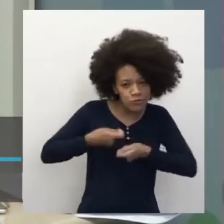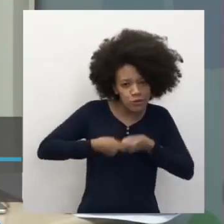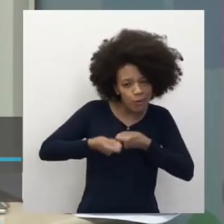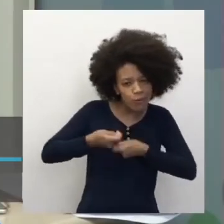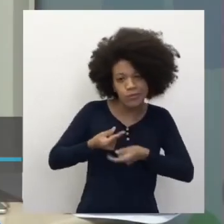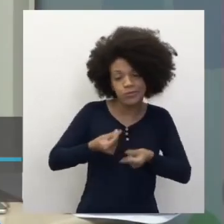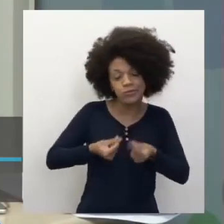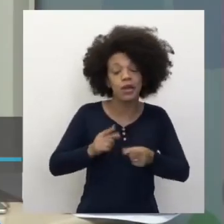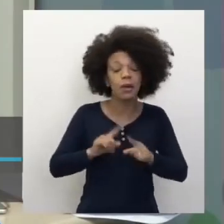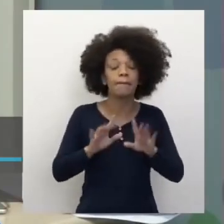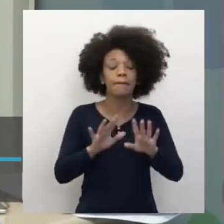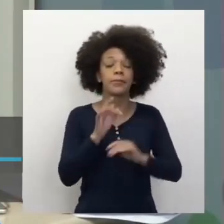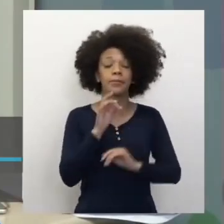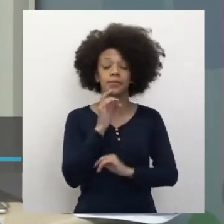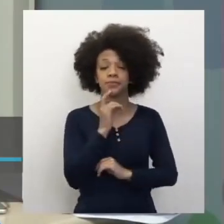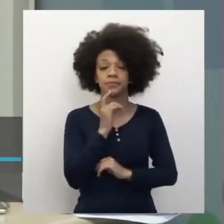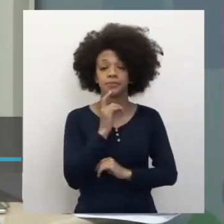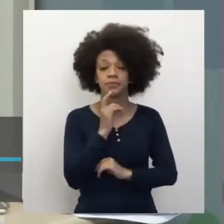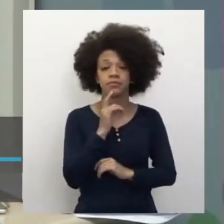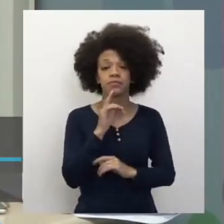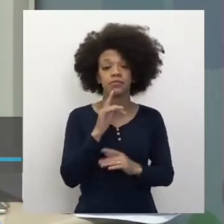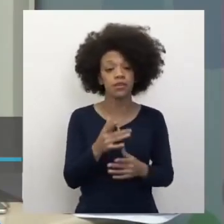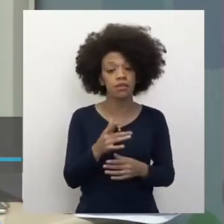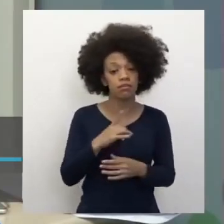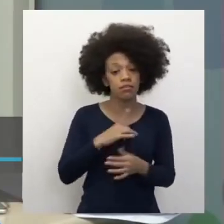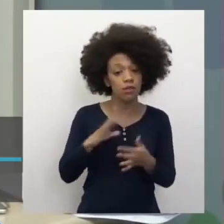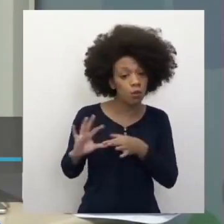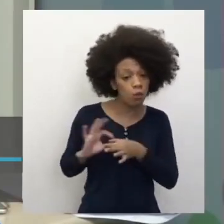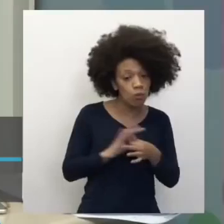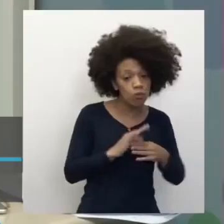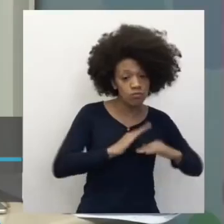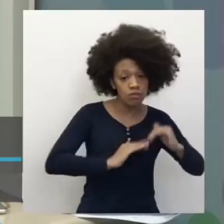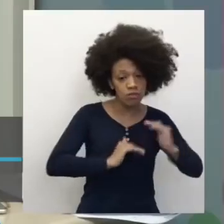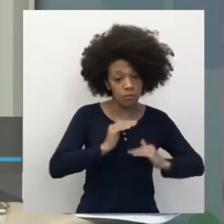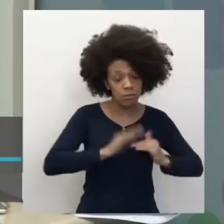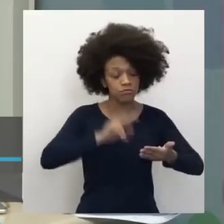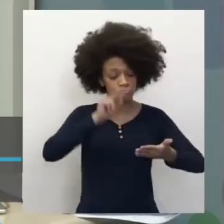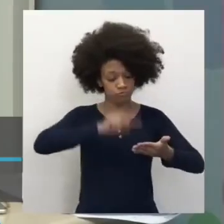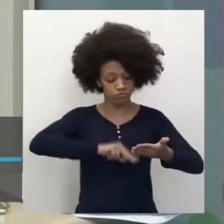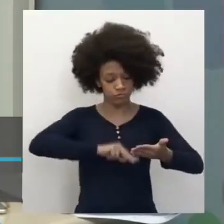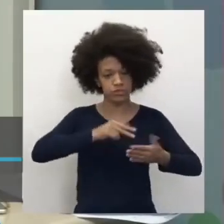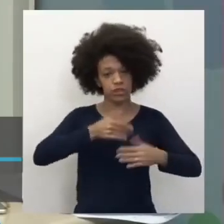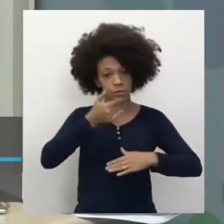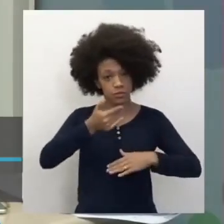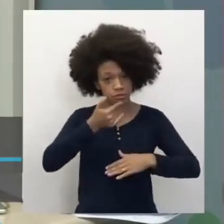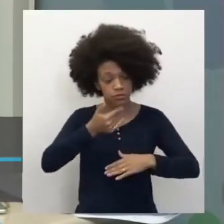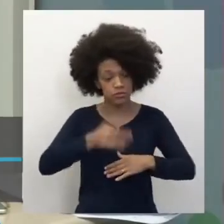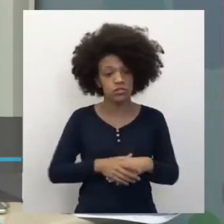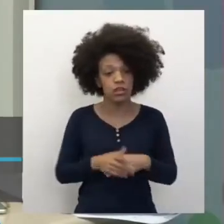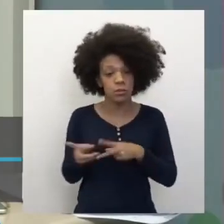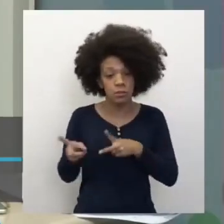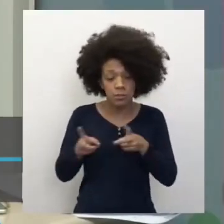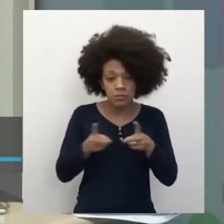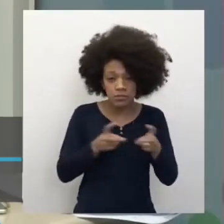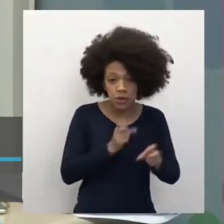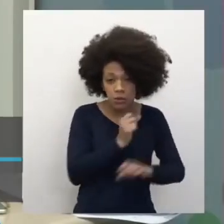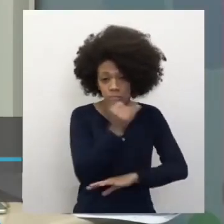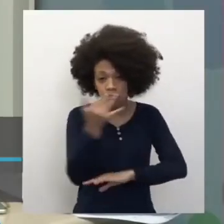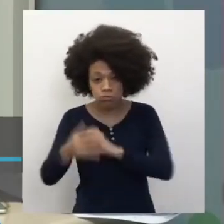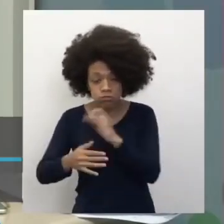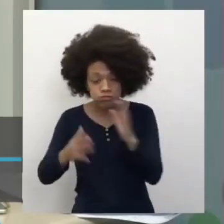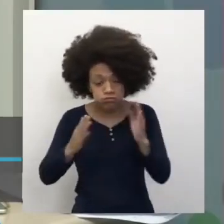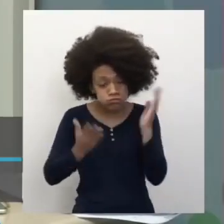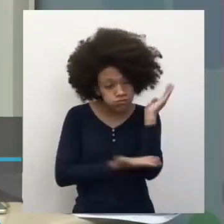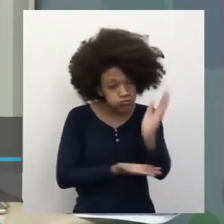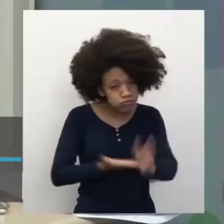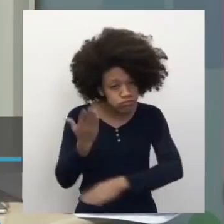mais. Aliás, isso tem tudo a ver com a nossa habilidade, que eu vou reler aqui a pedido de alguns, identificar possíveis impactos provocados pela